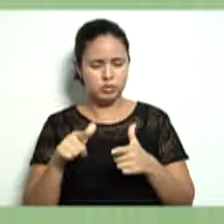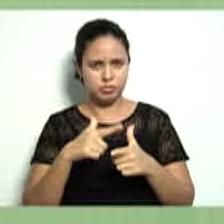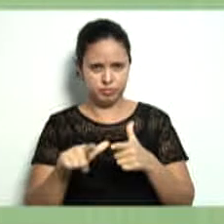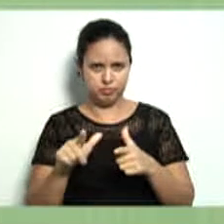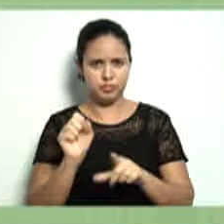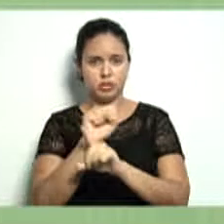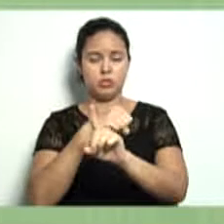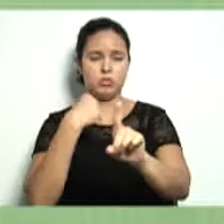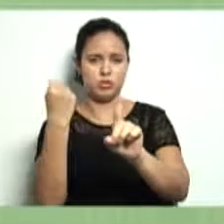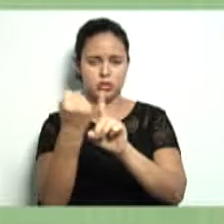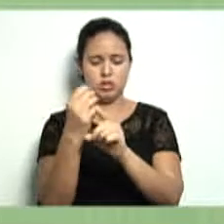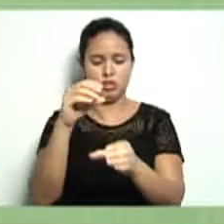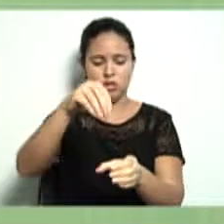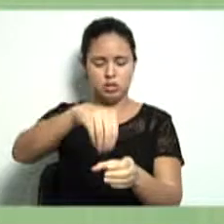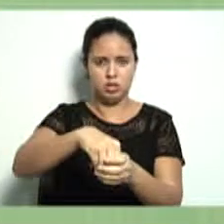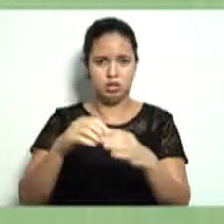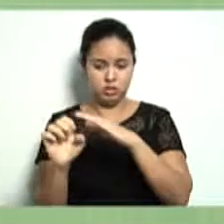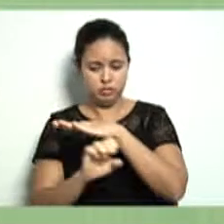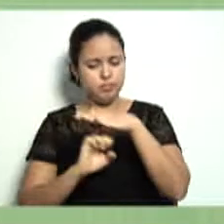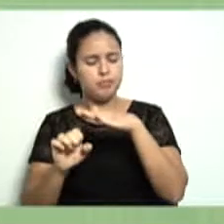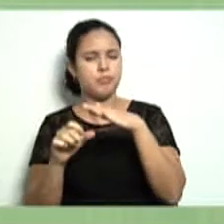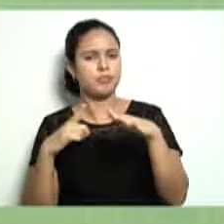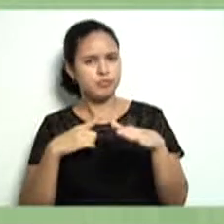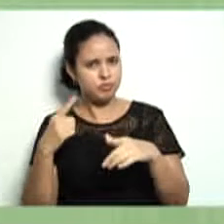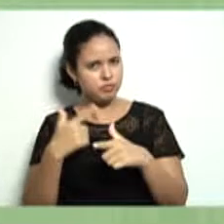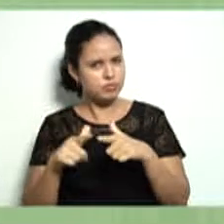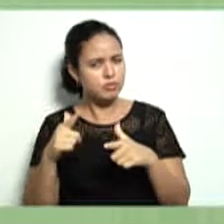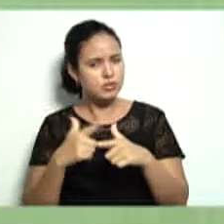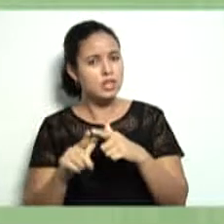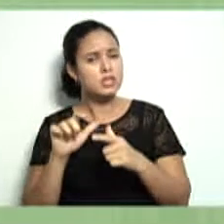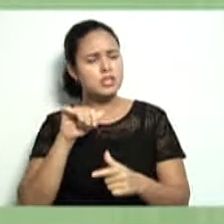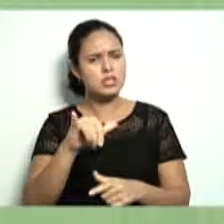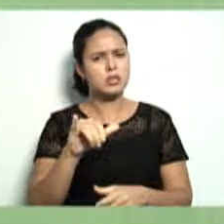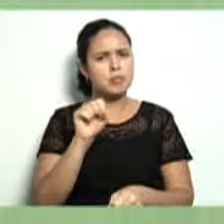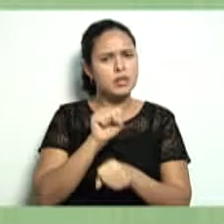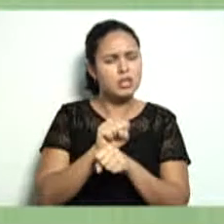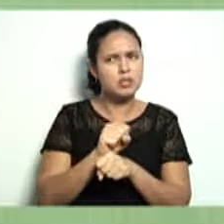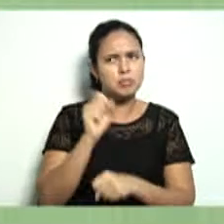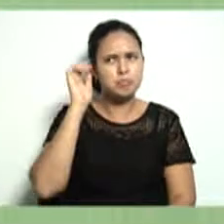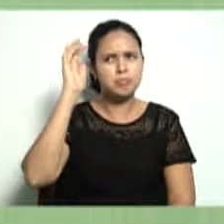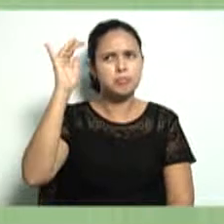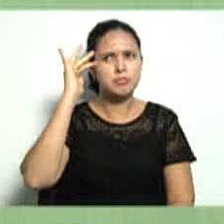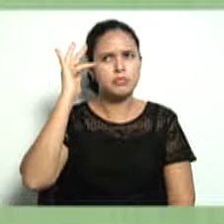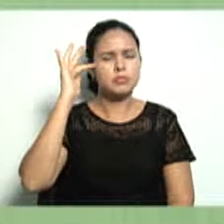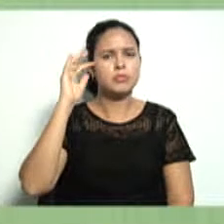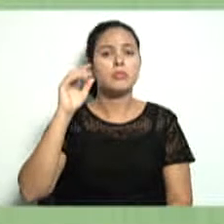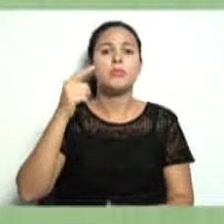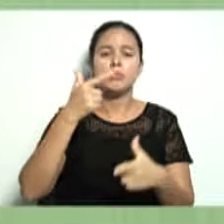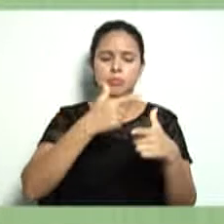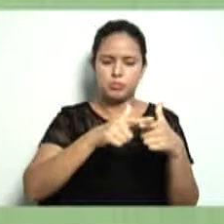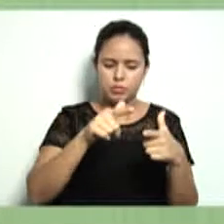sociedade, outras empresas. Se a gente for parar para refletir um pouquinho, esse problema de